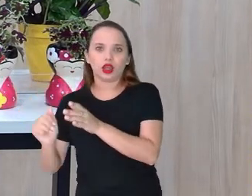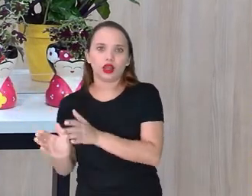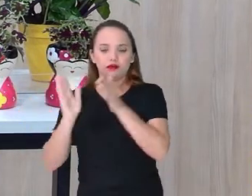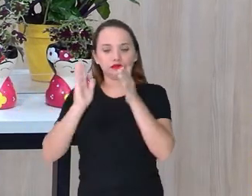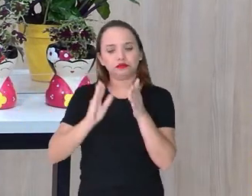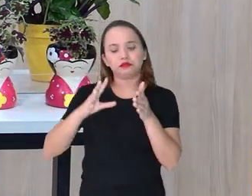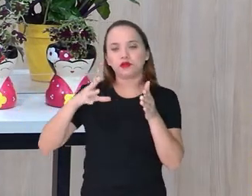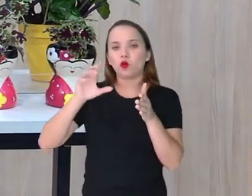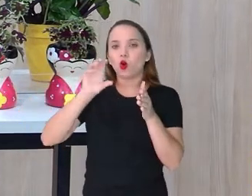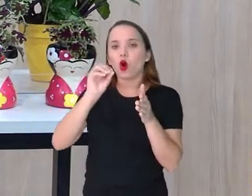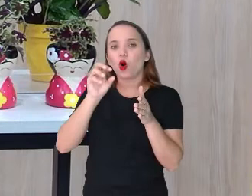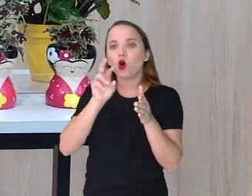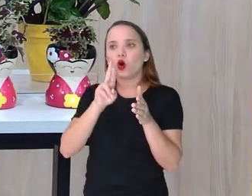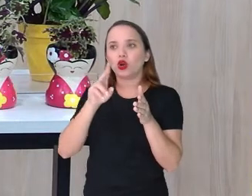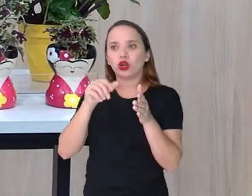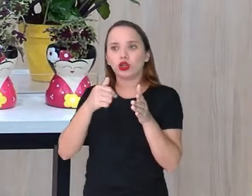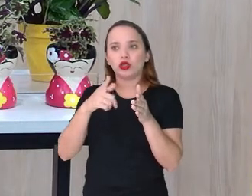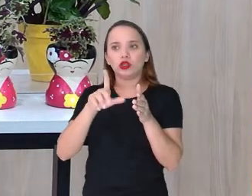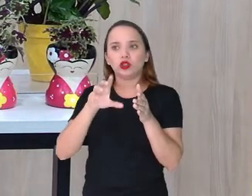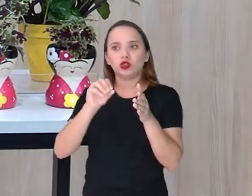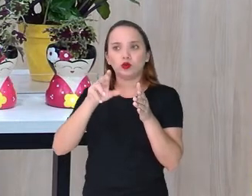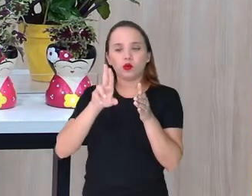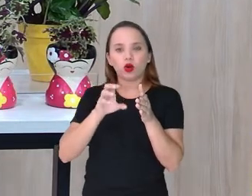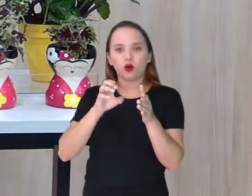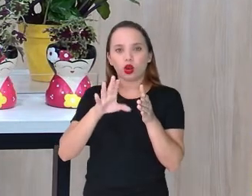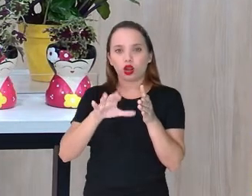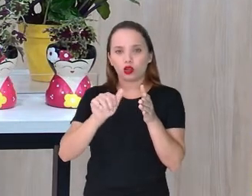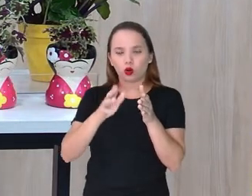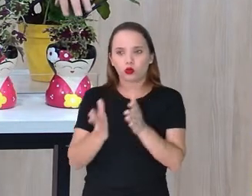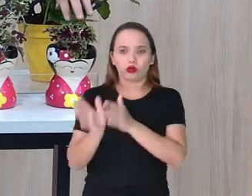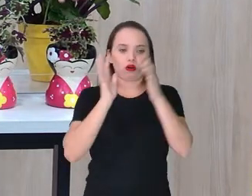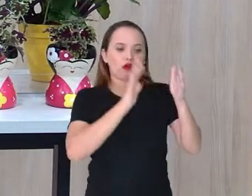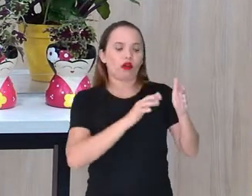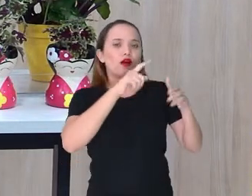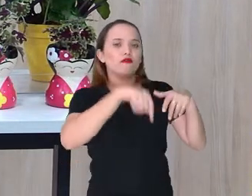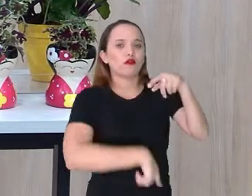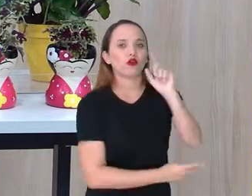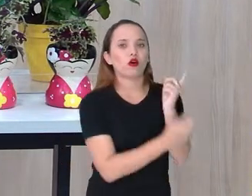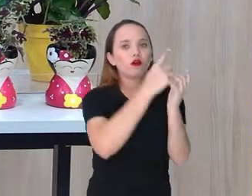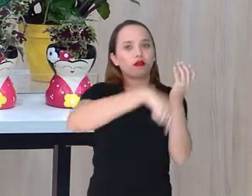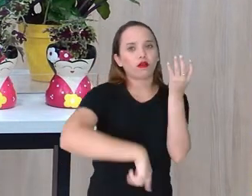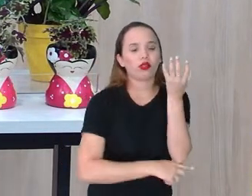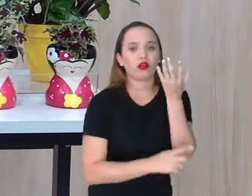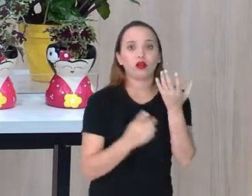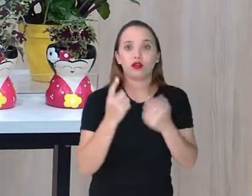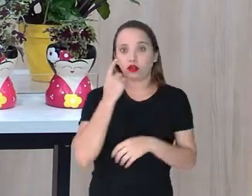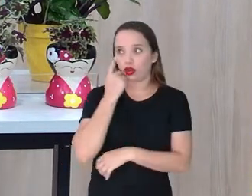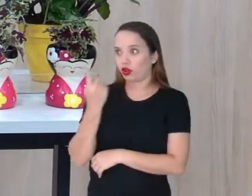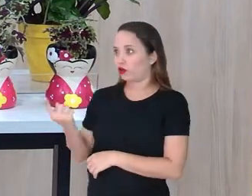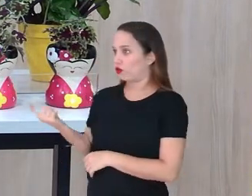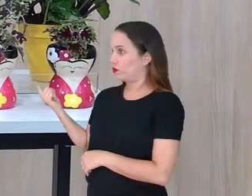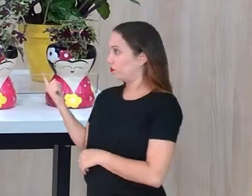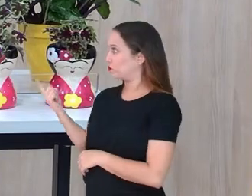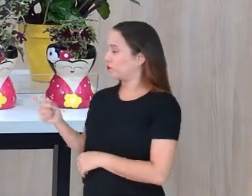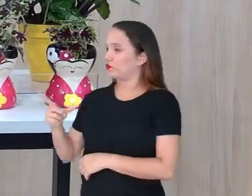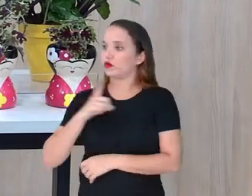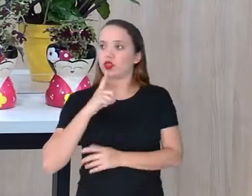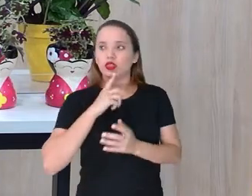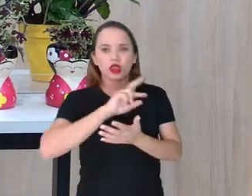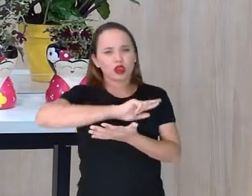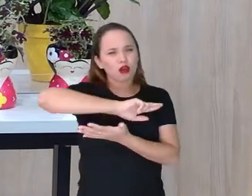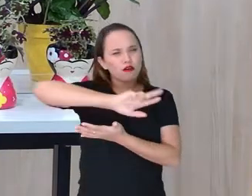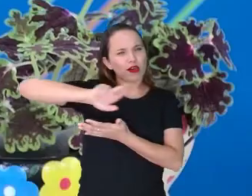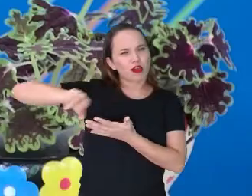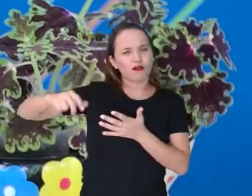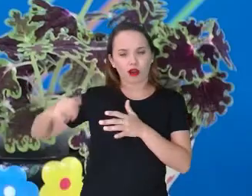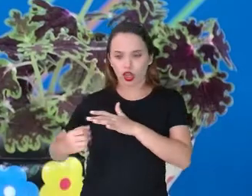aí representado nas folhas. E aqui nós temos várias plantinhas aqui para que vocês vejam aí que nas folhas delas estão